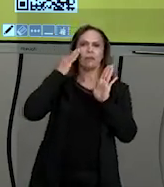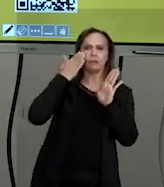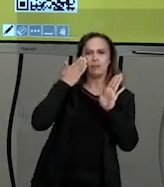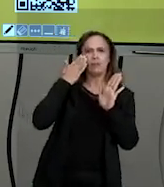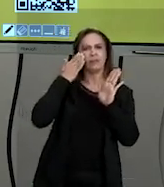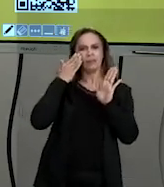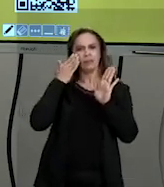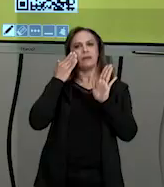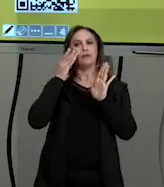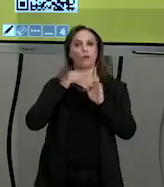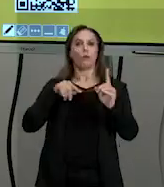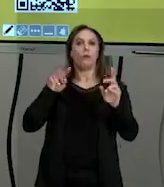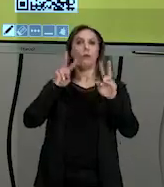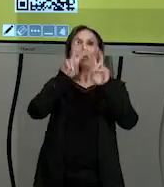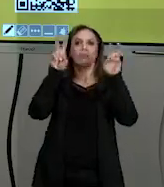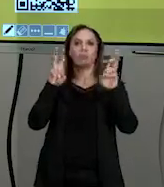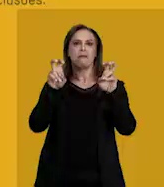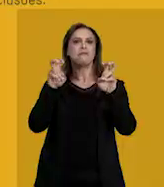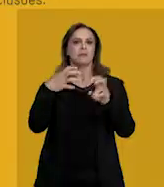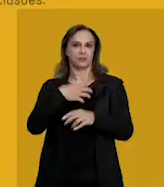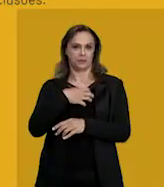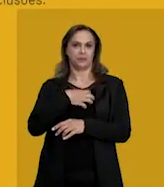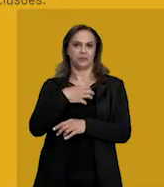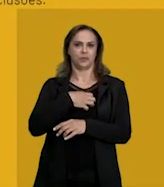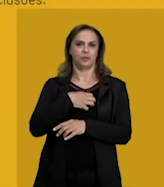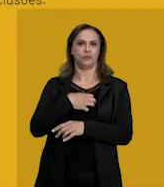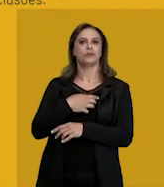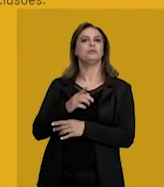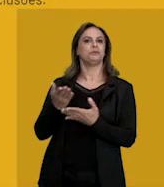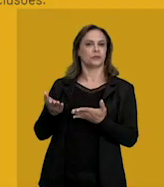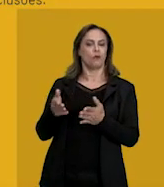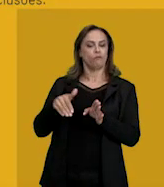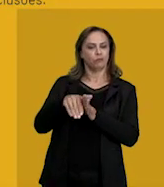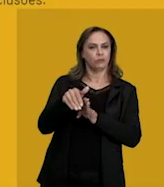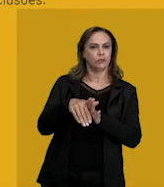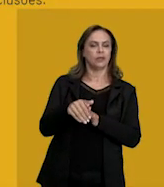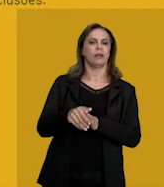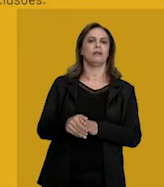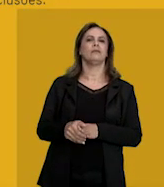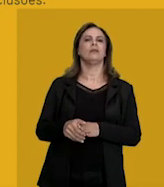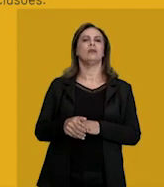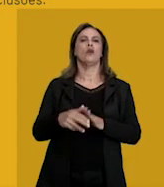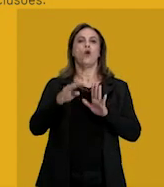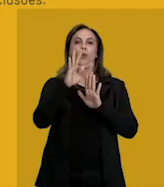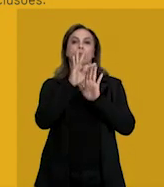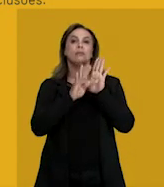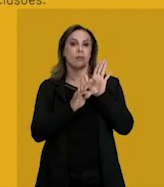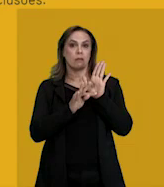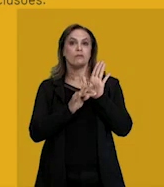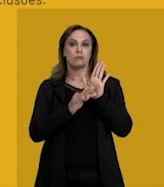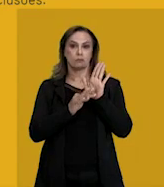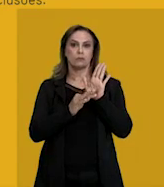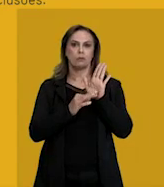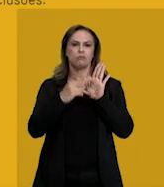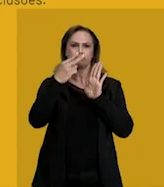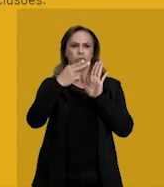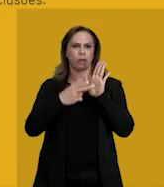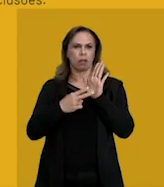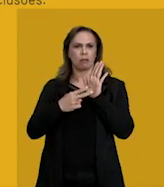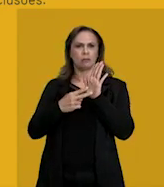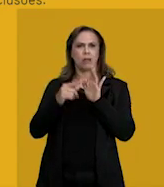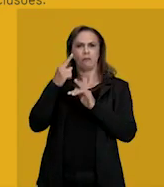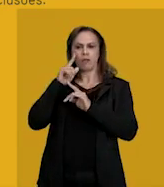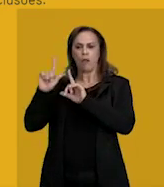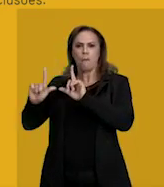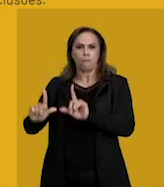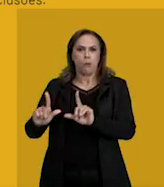desta aula. Então, faça a leitura de um dos textos disponíveis nesses QR Codes. São textos diferentes que estão no